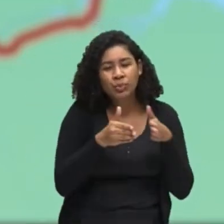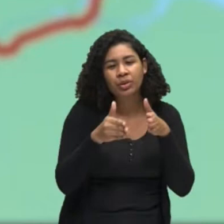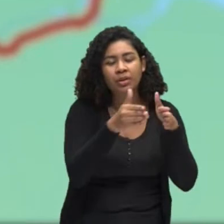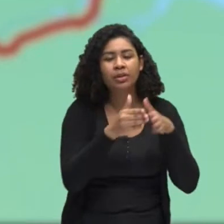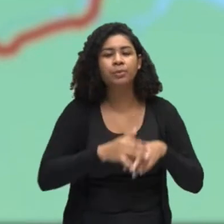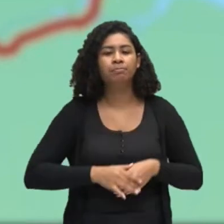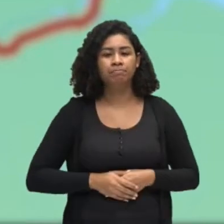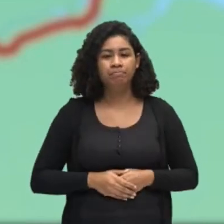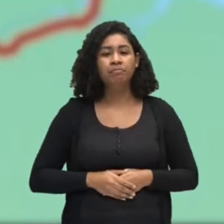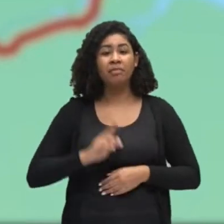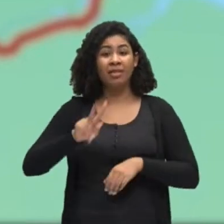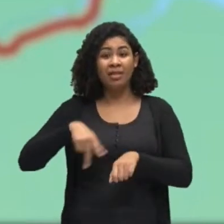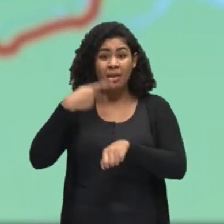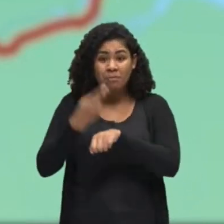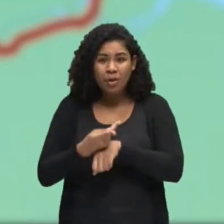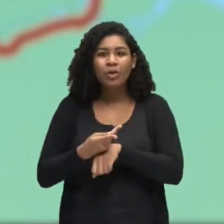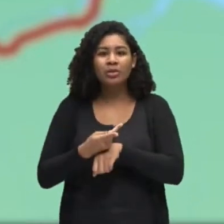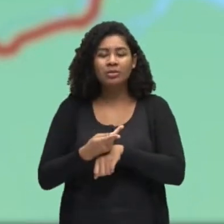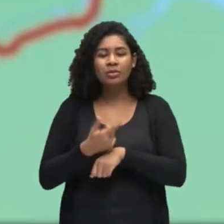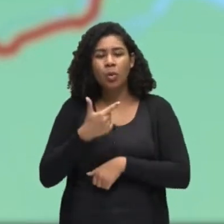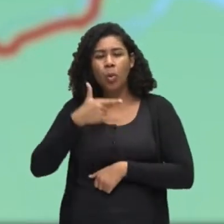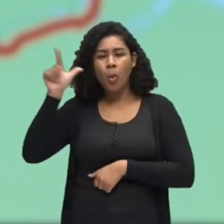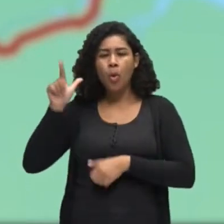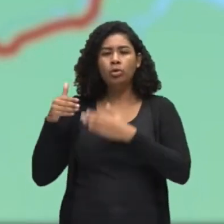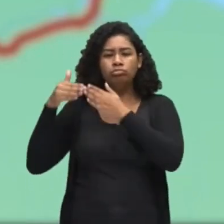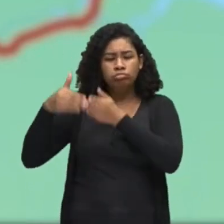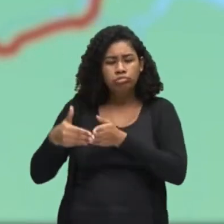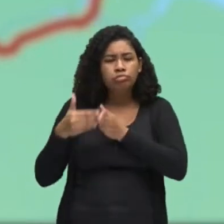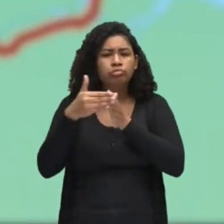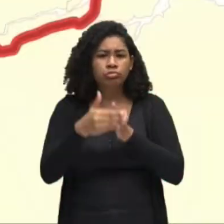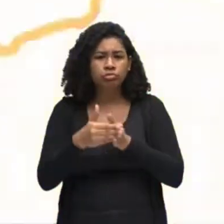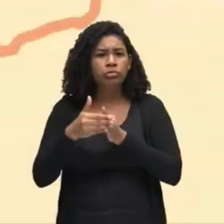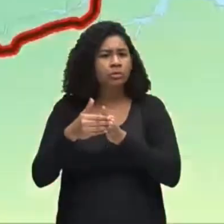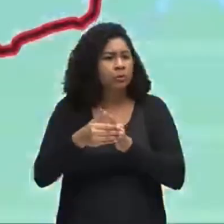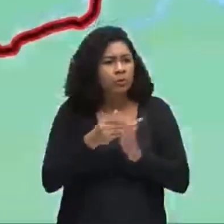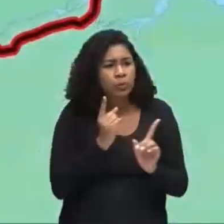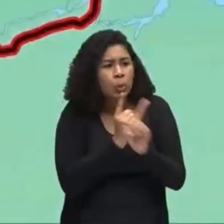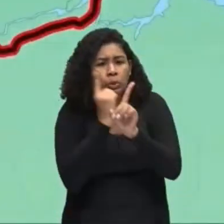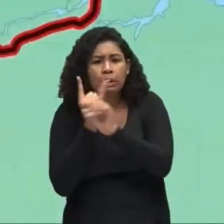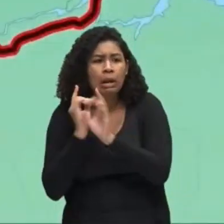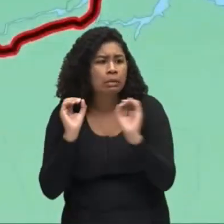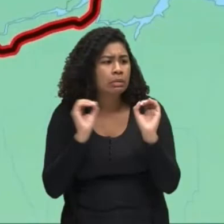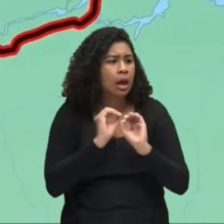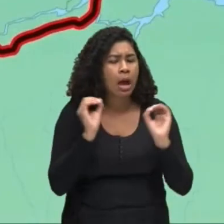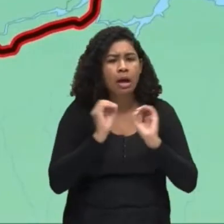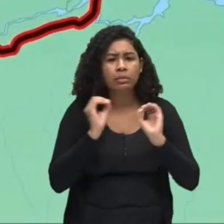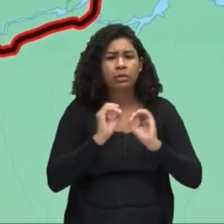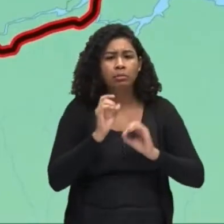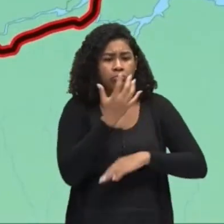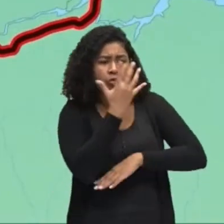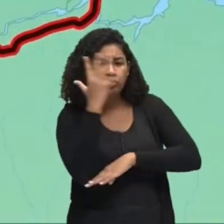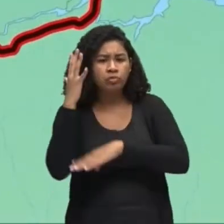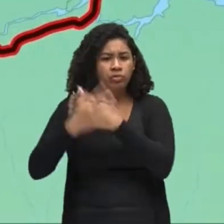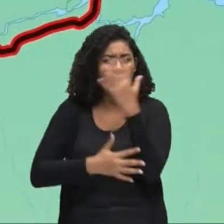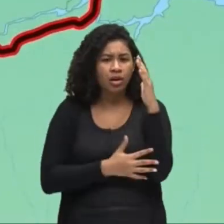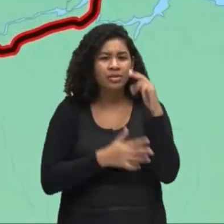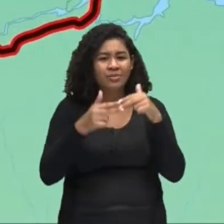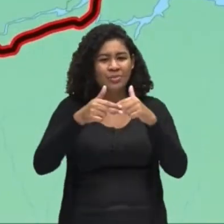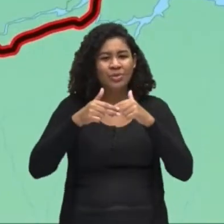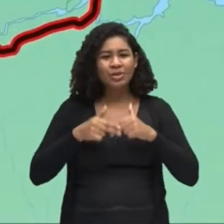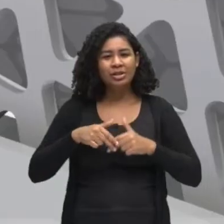rio, não encontraram nada além da floresta tropical. Acreditou-se então que Orellana teria